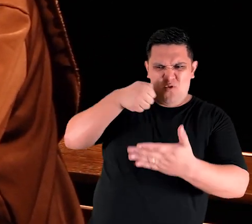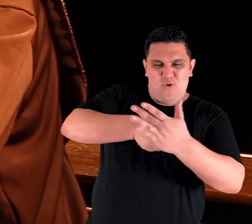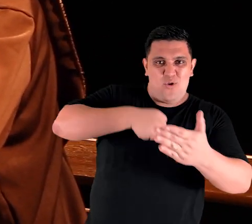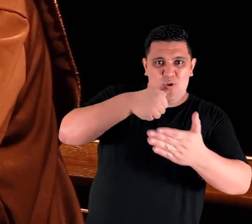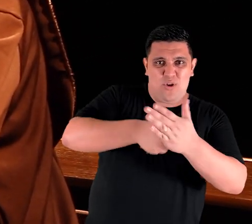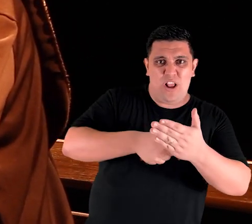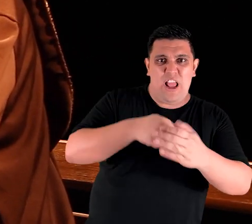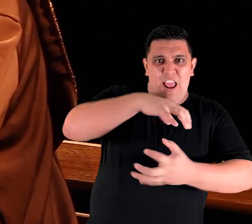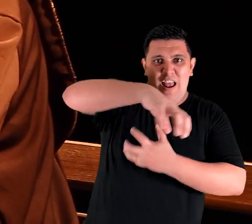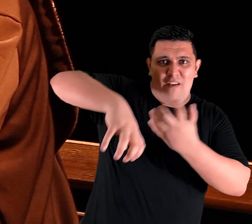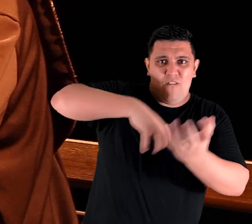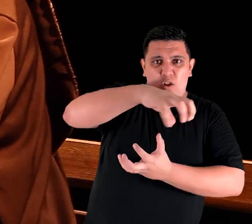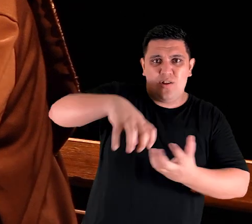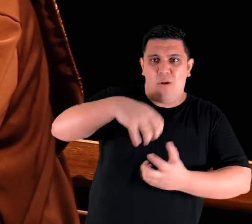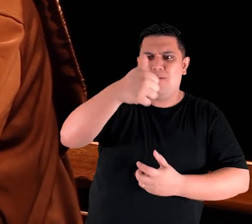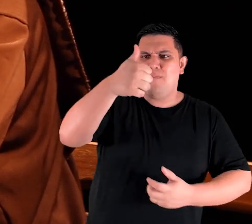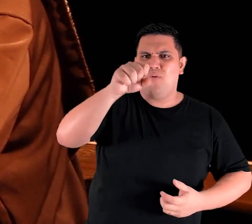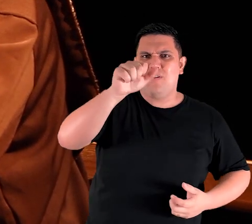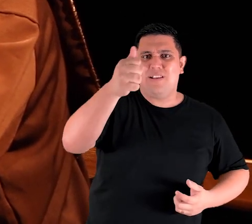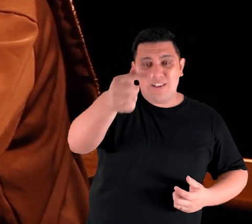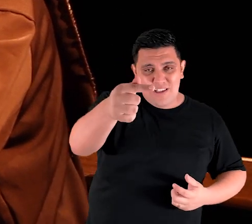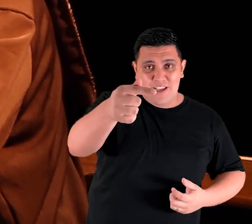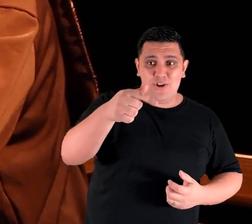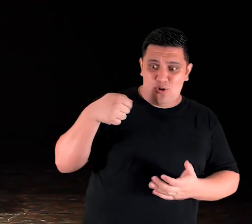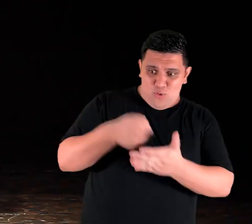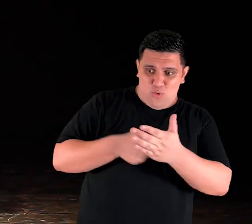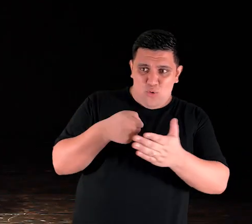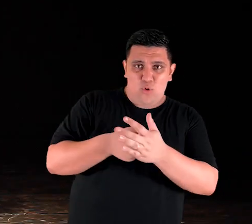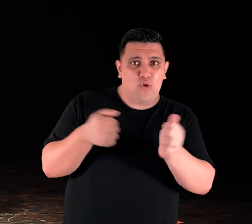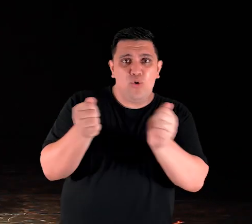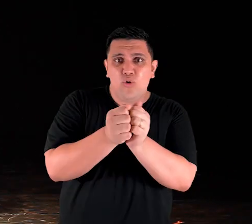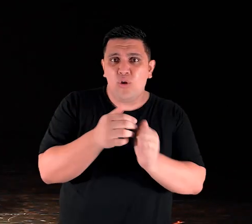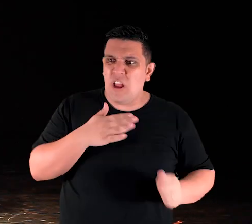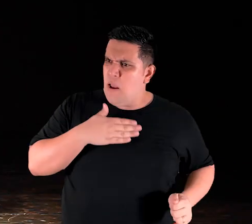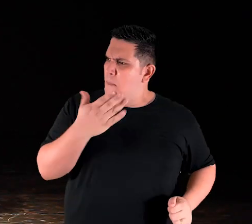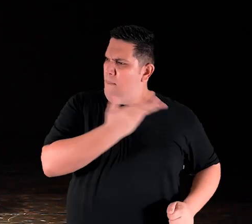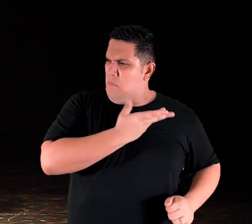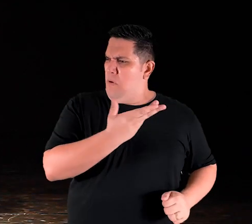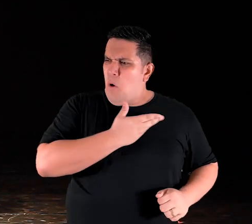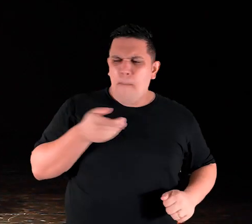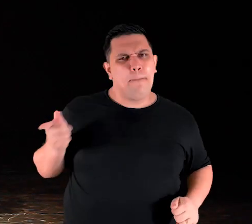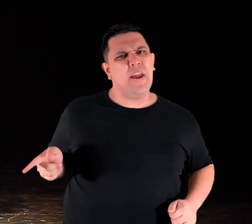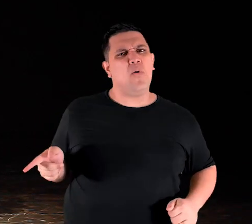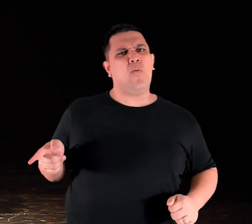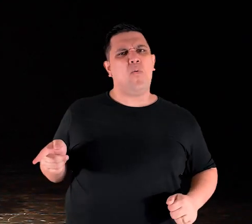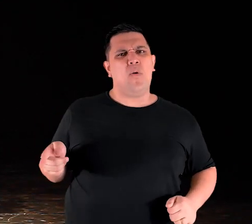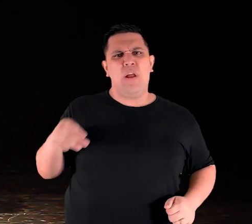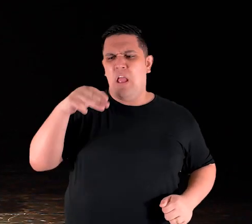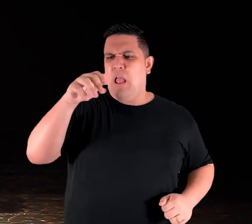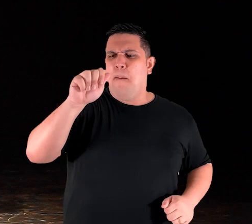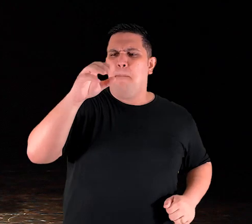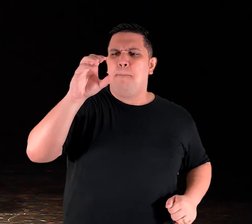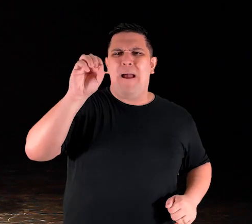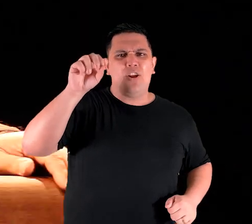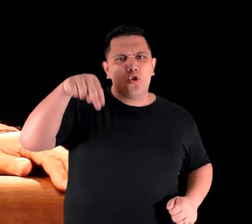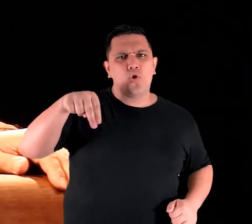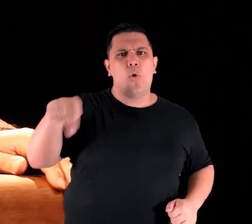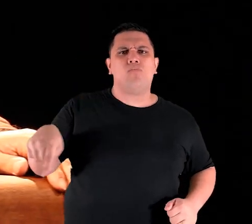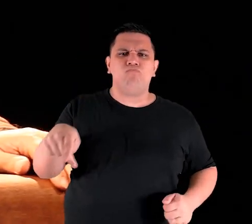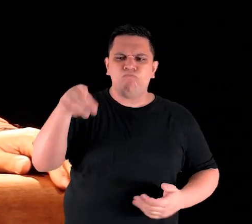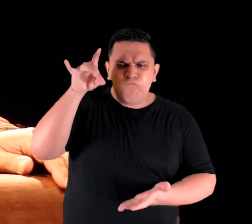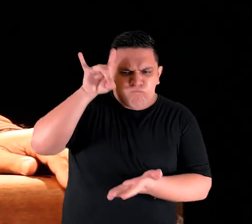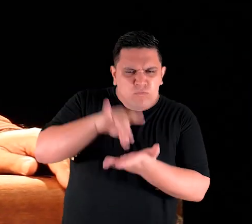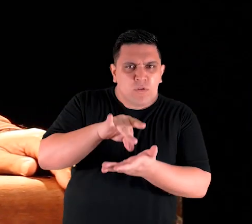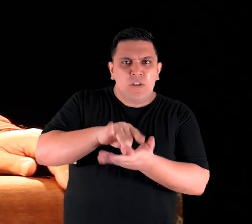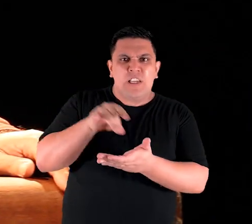de 1817. Foi meu grande amigo, um maçom proeminente, com